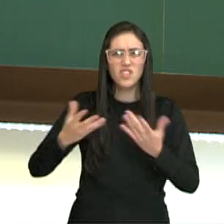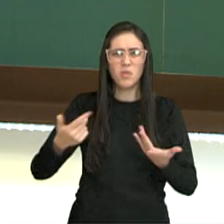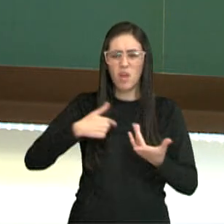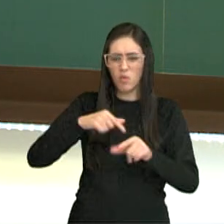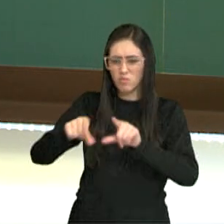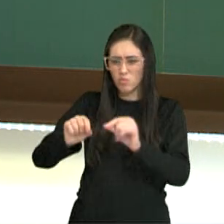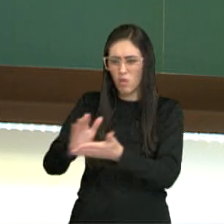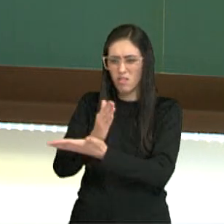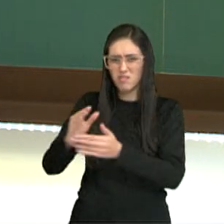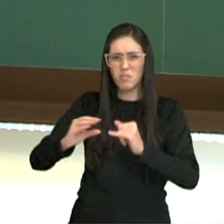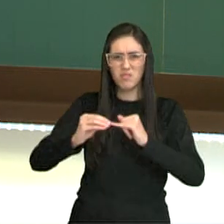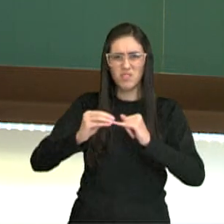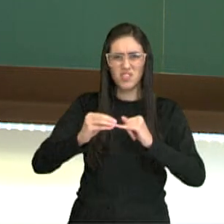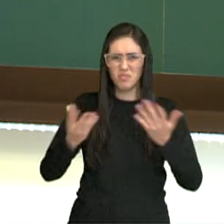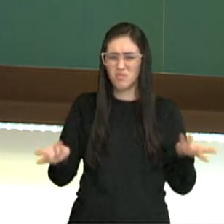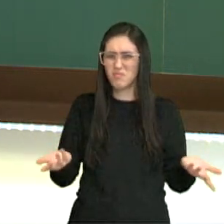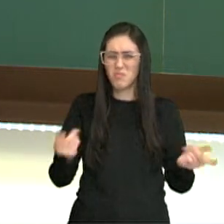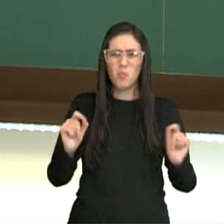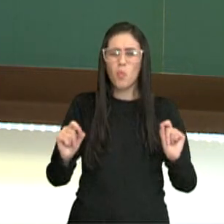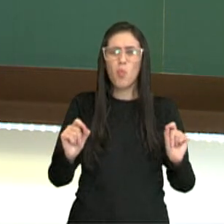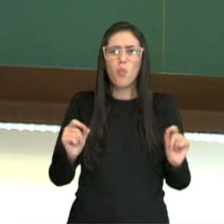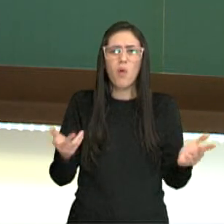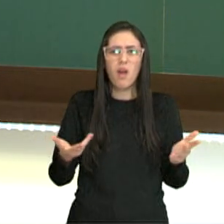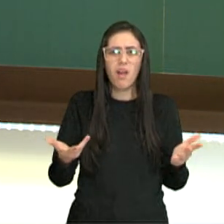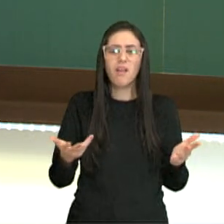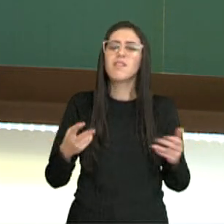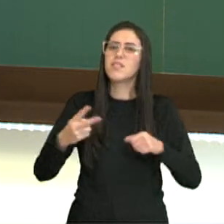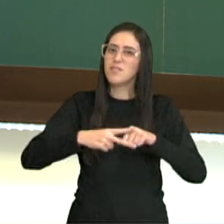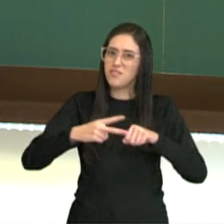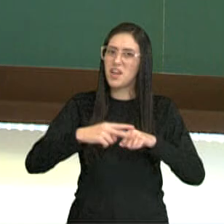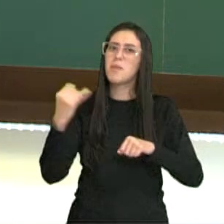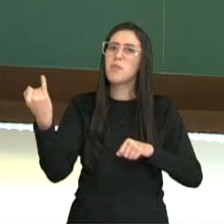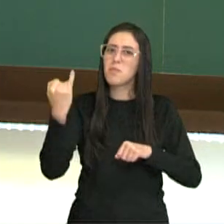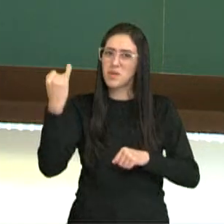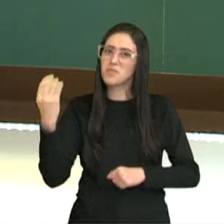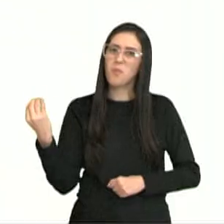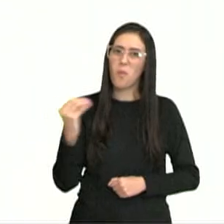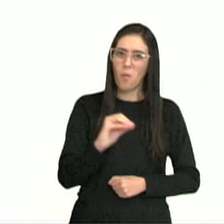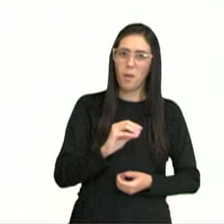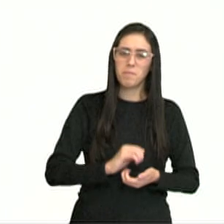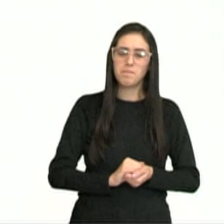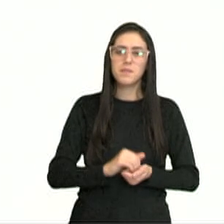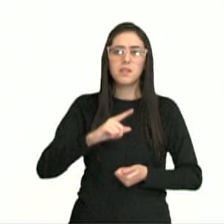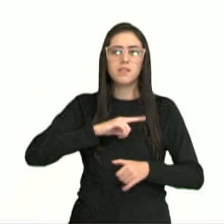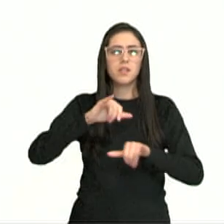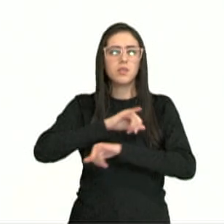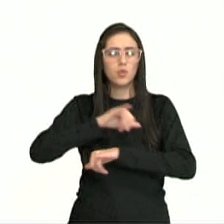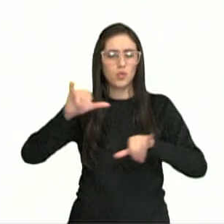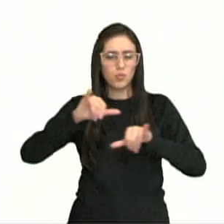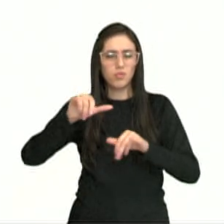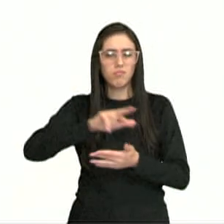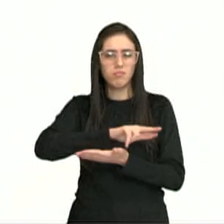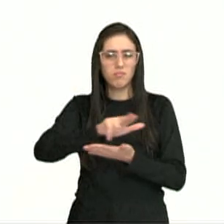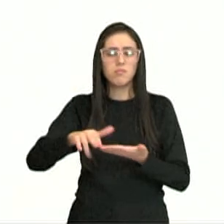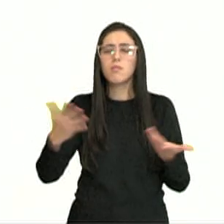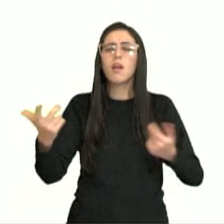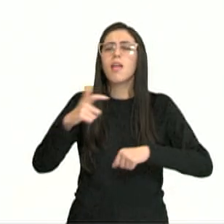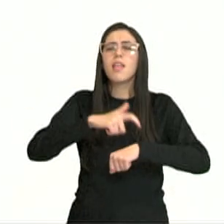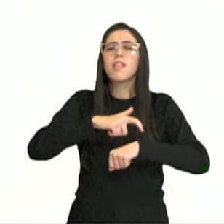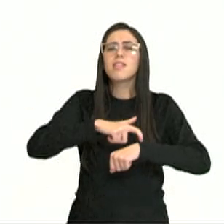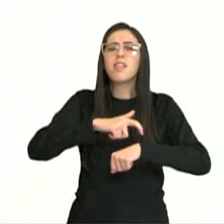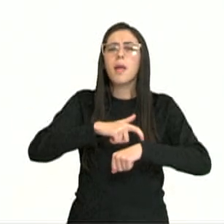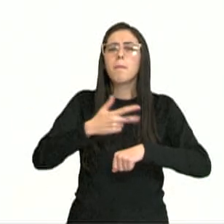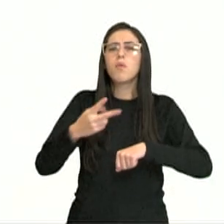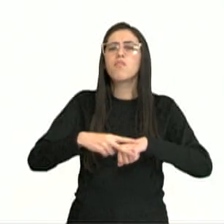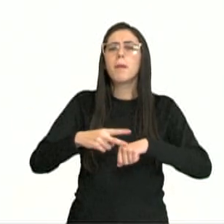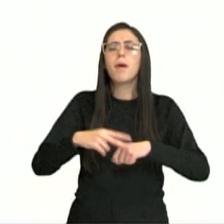escolhi feijão, né? É o verbo que sustenta. Nas notícias, em que tempos e que modos colocamos os verbos e por